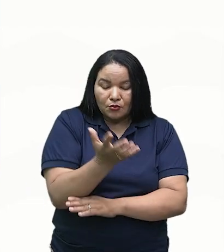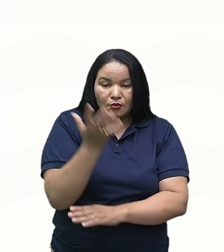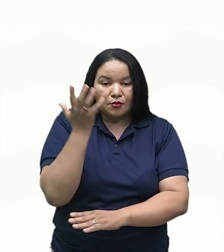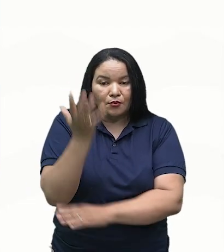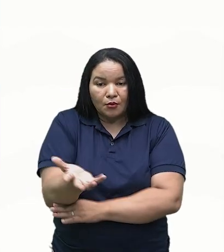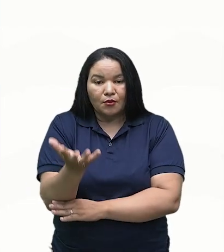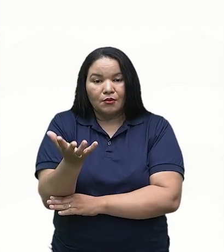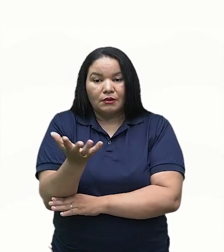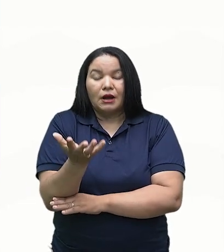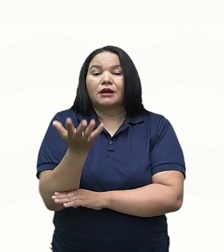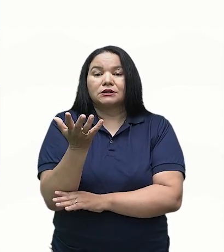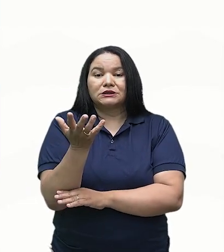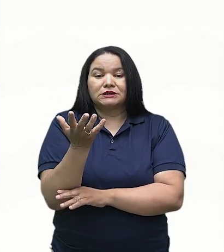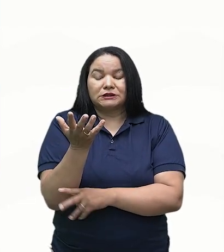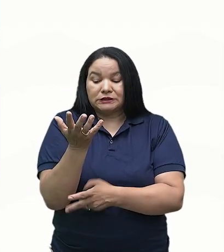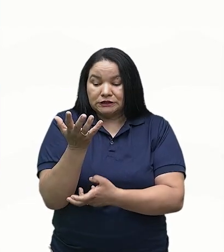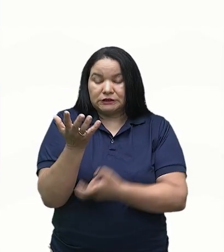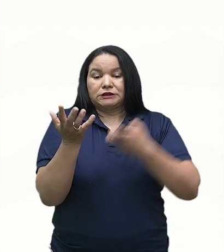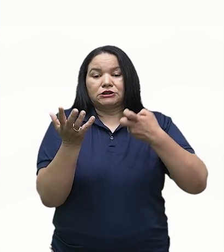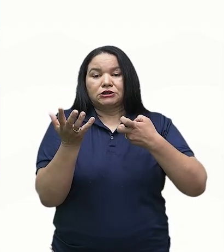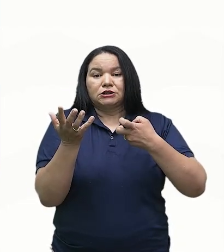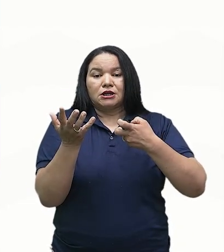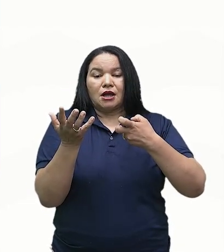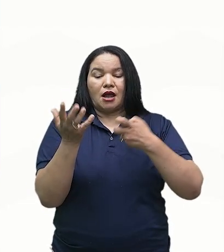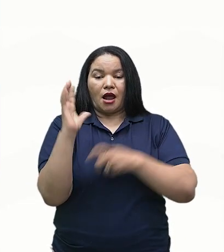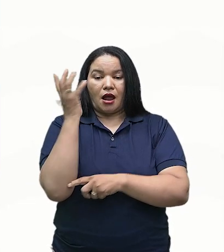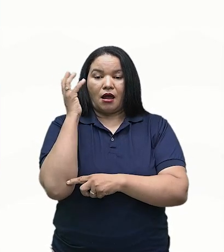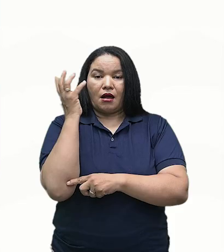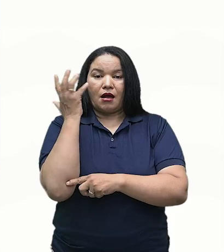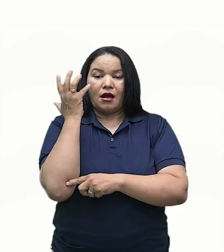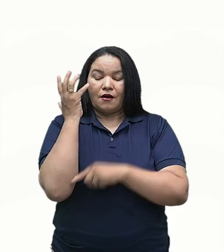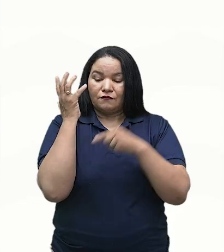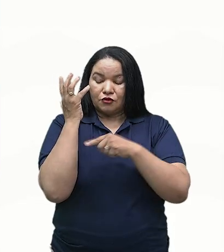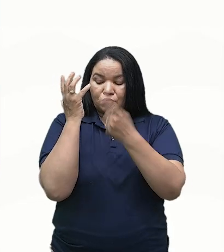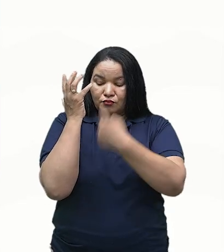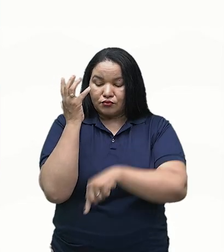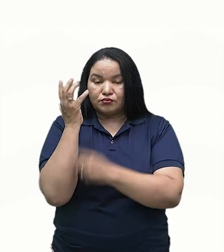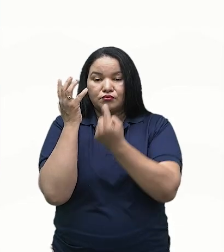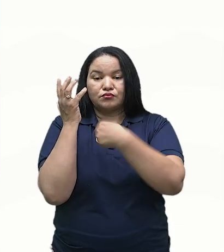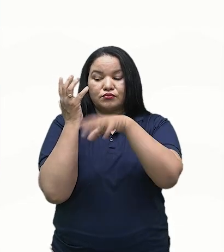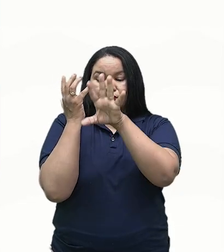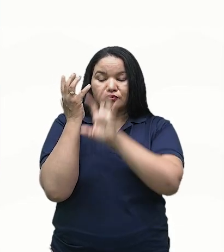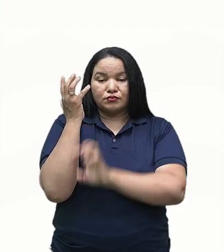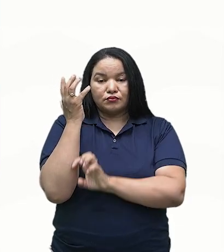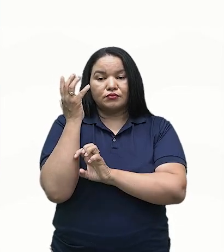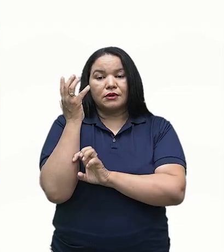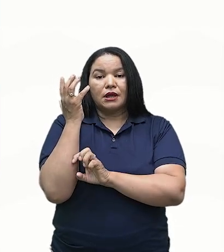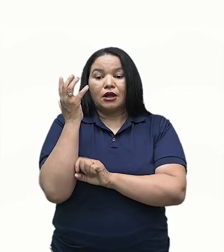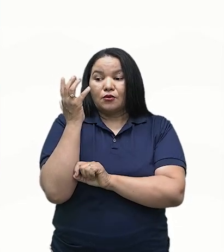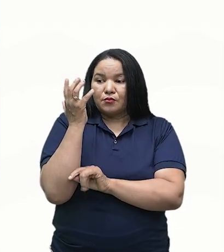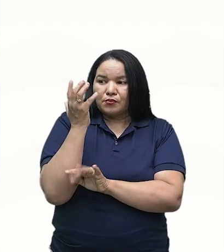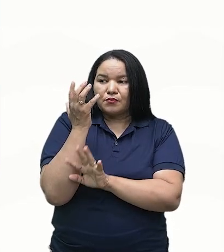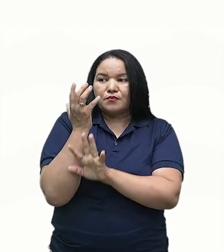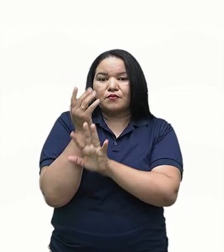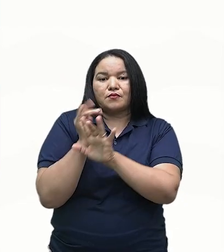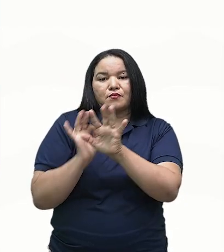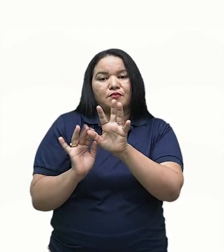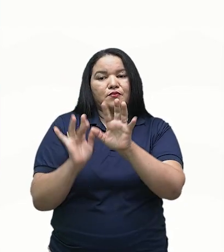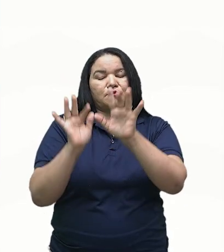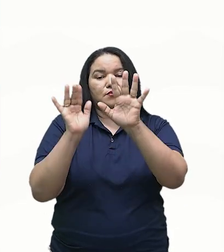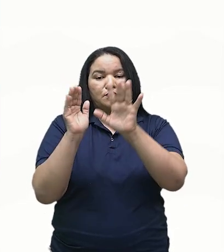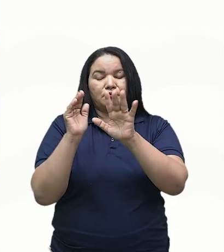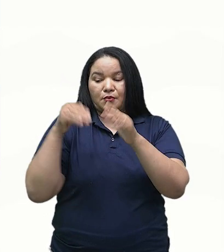da gente tirar aquela árvore que está fazendo a assimilação do carbono, nós lançamos tudo aquilo que